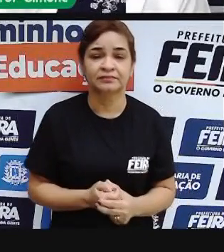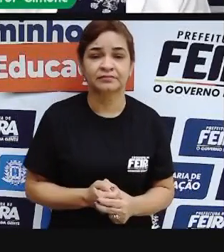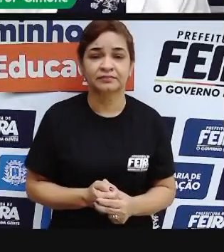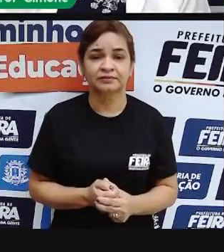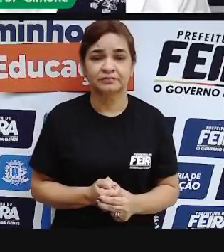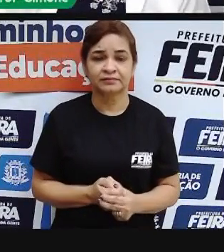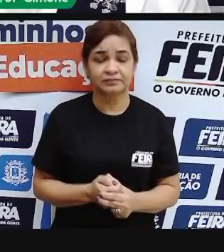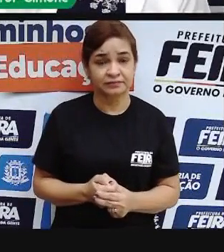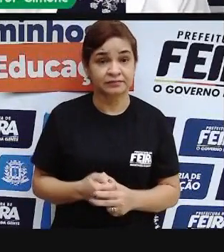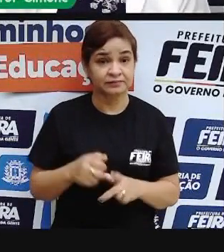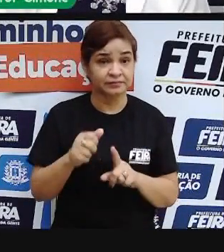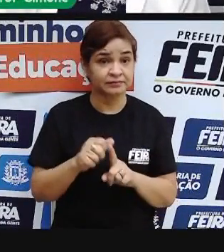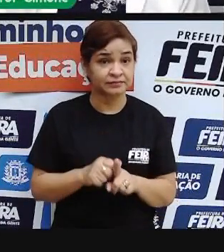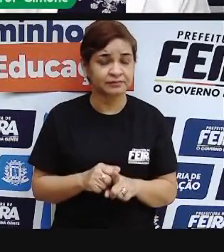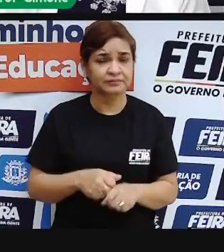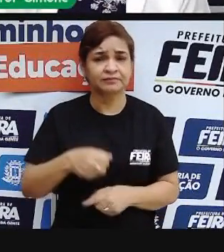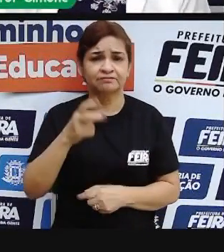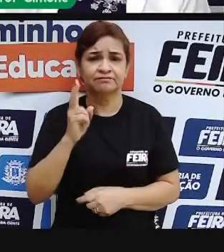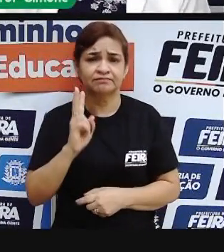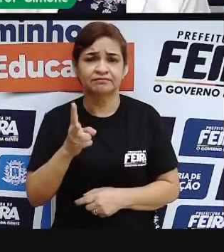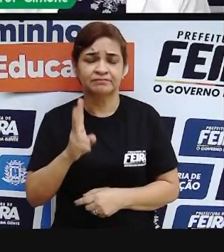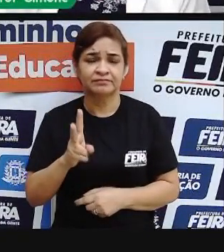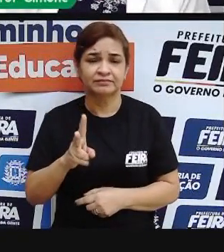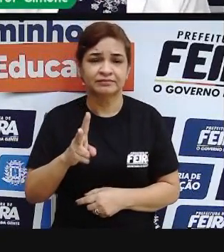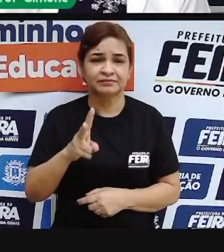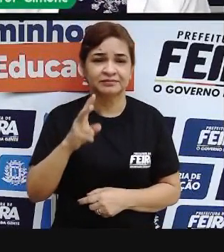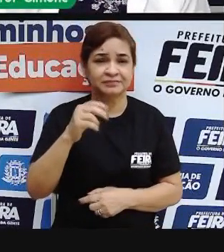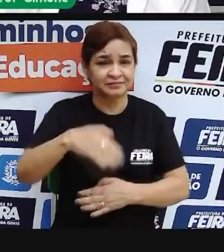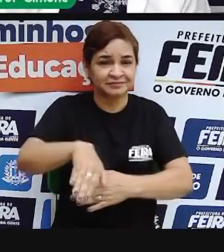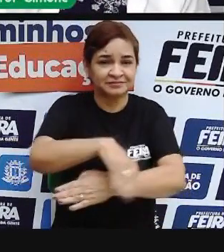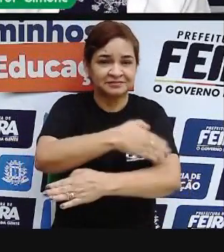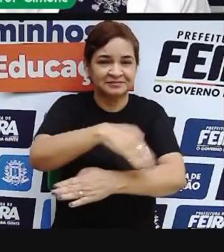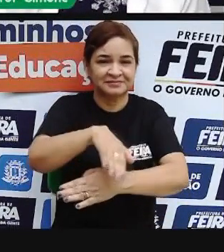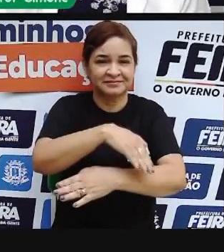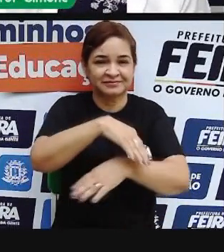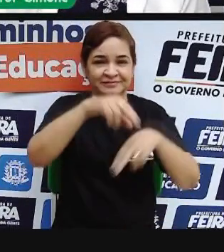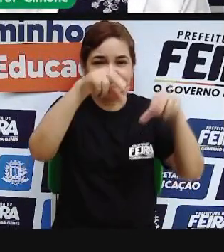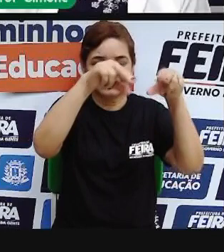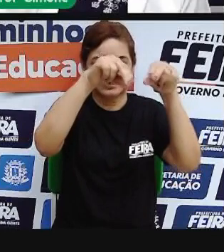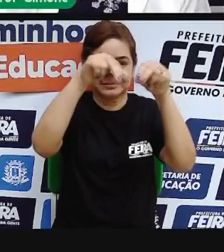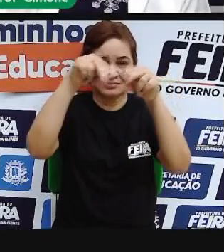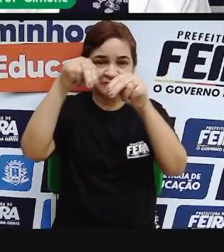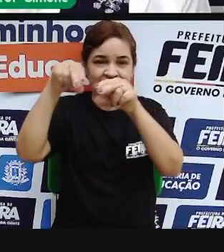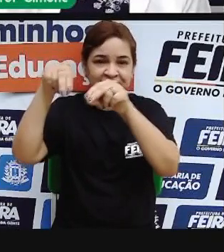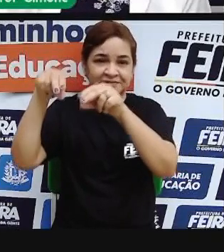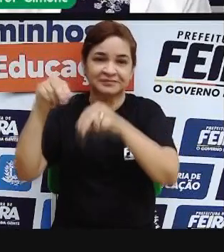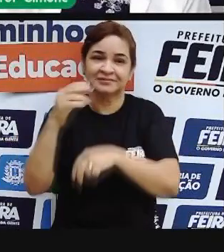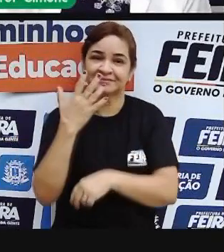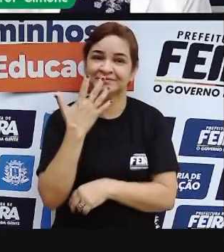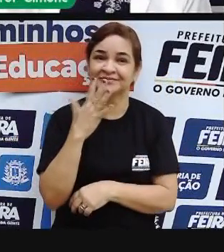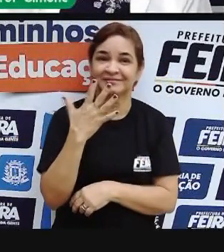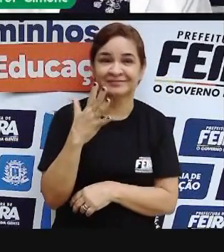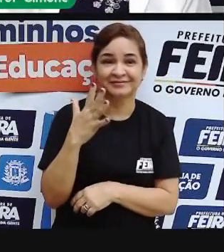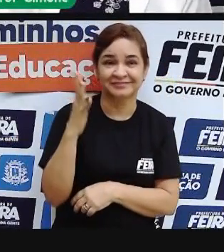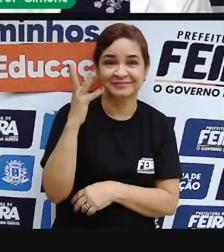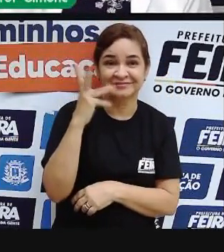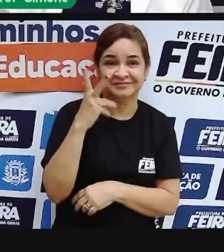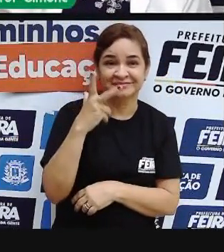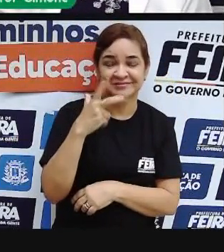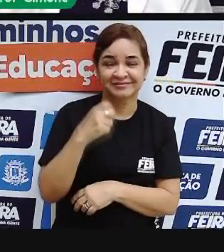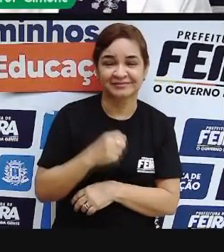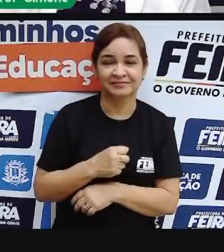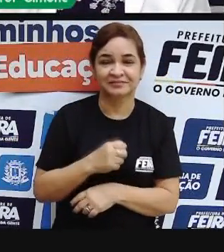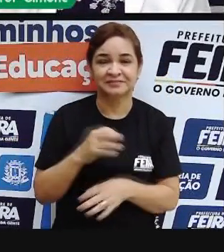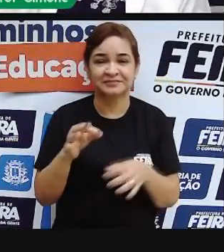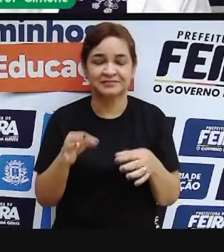nesse mês de junho, sempre as ruas são enfeitadas com bandeirolas, né, bandeirolas coloridas, algumas feitas